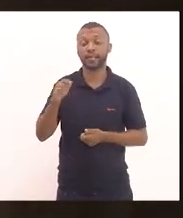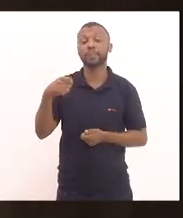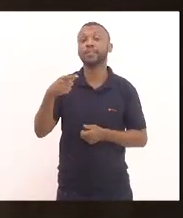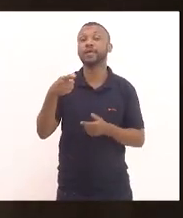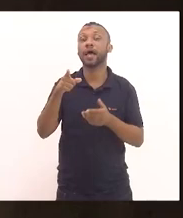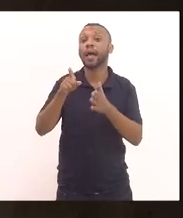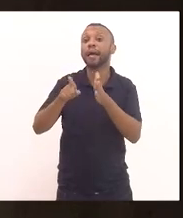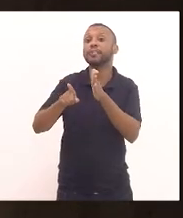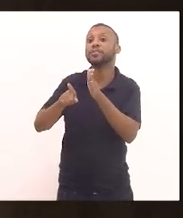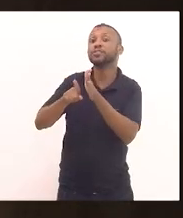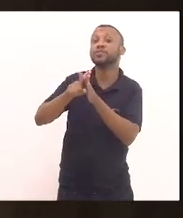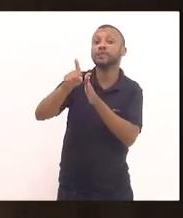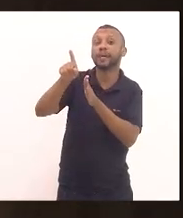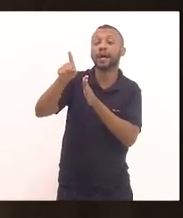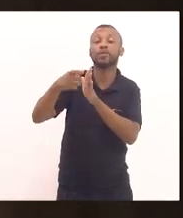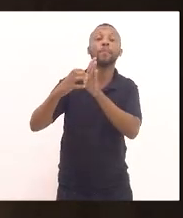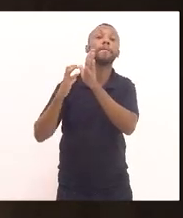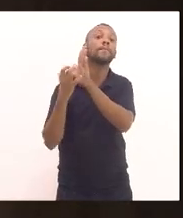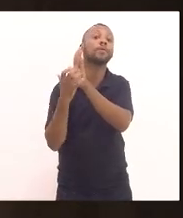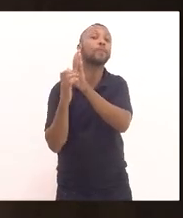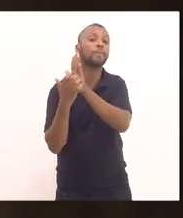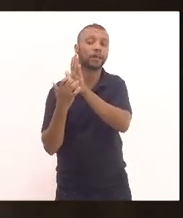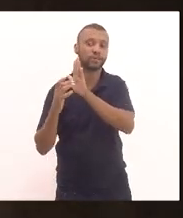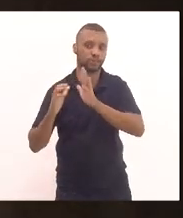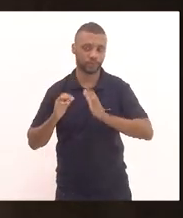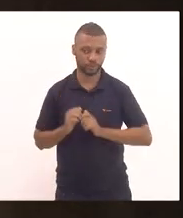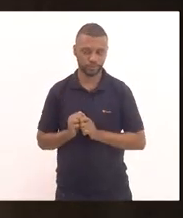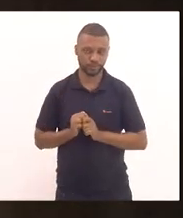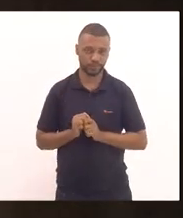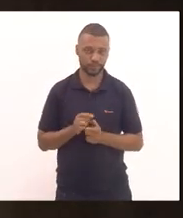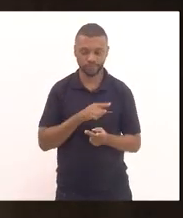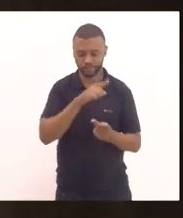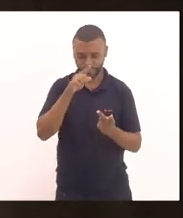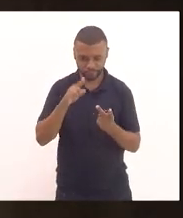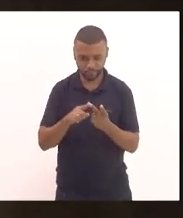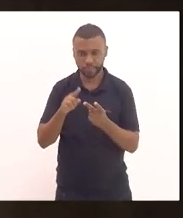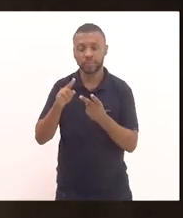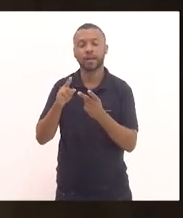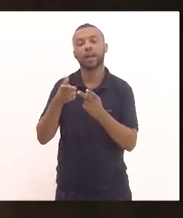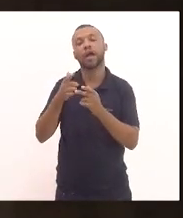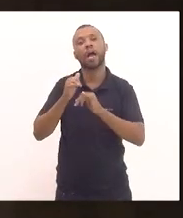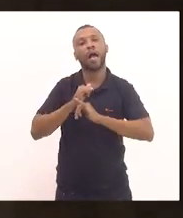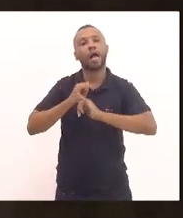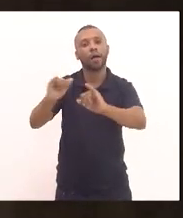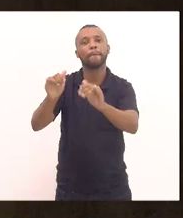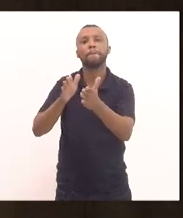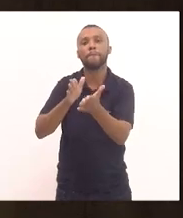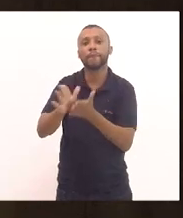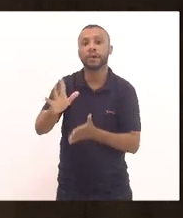indicado pelo partido. Tem que ser publicado. Depois tem que reunir a